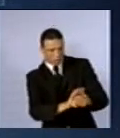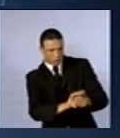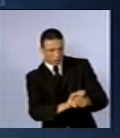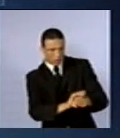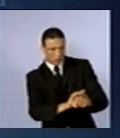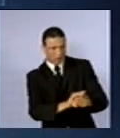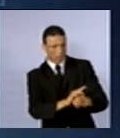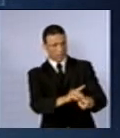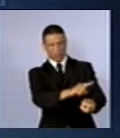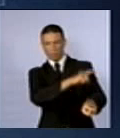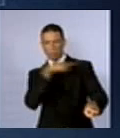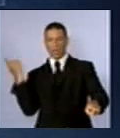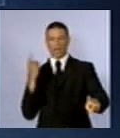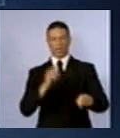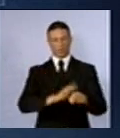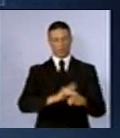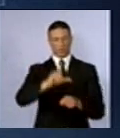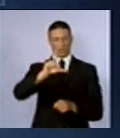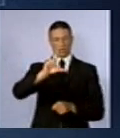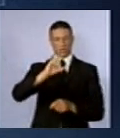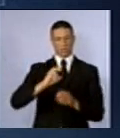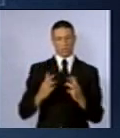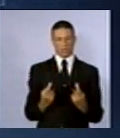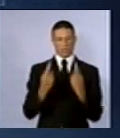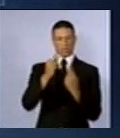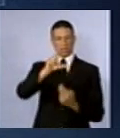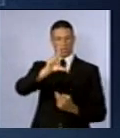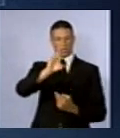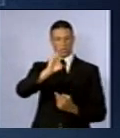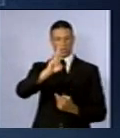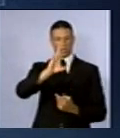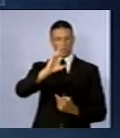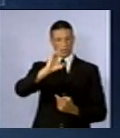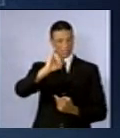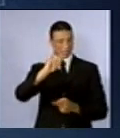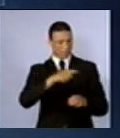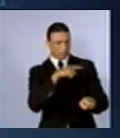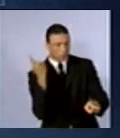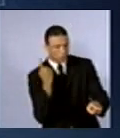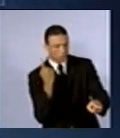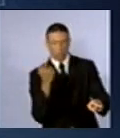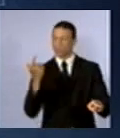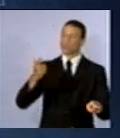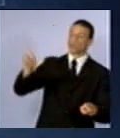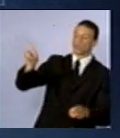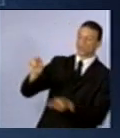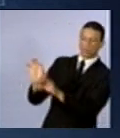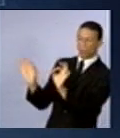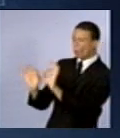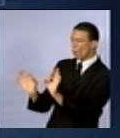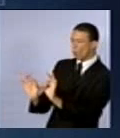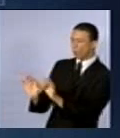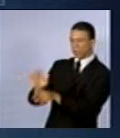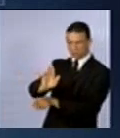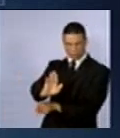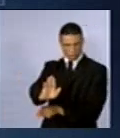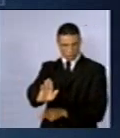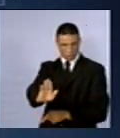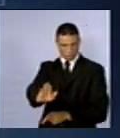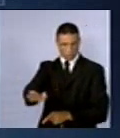vindo a falecer de leucemia, e foi estabelecido um grupo de controle, o qual seria comparado né, crianças